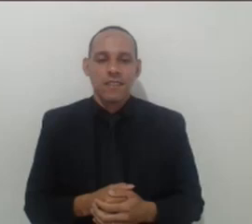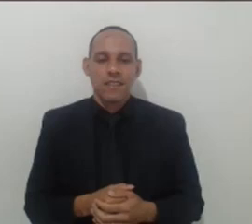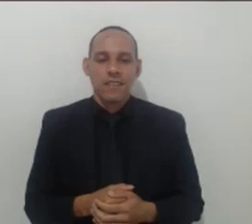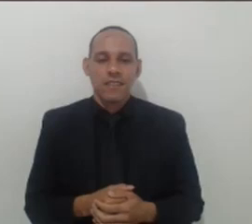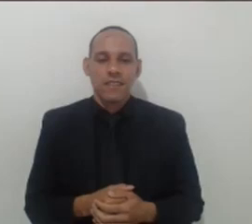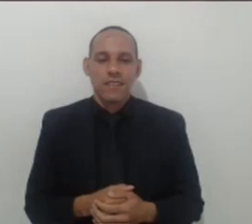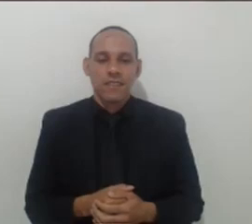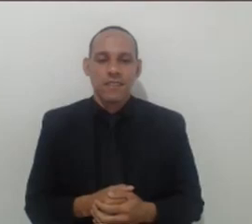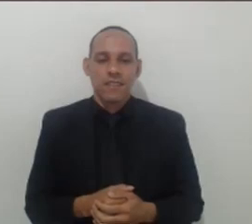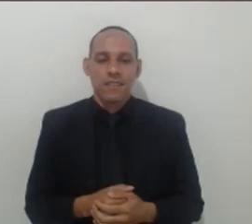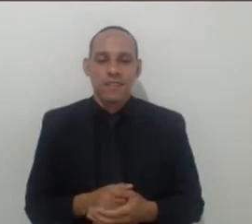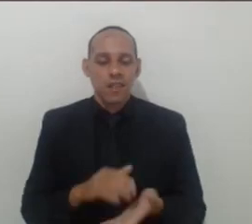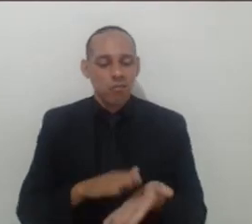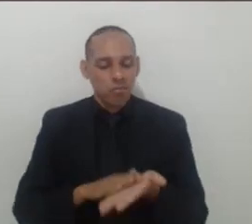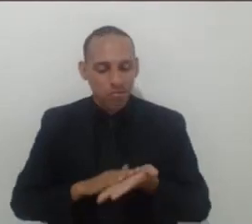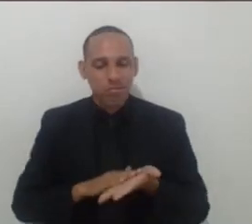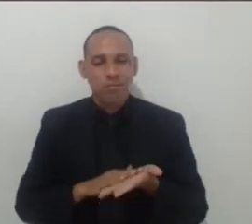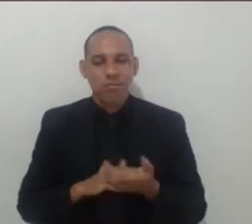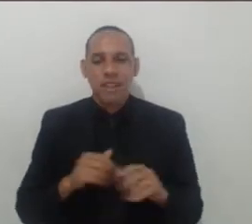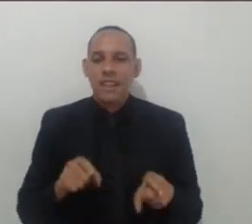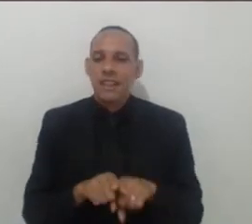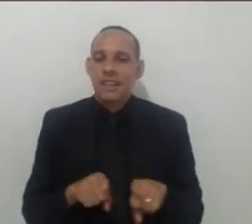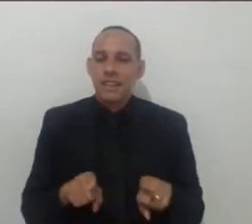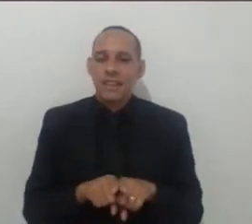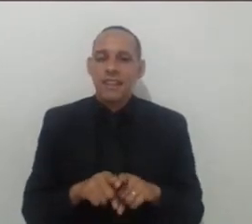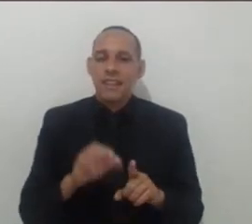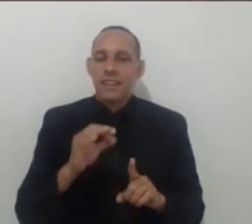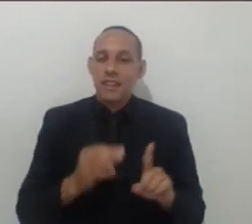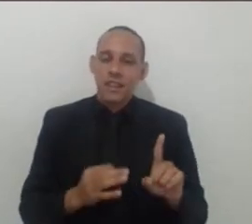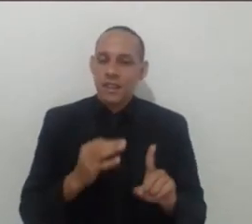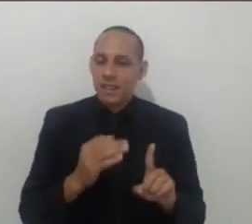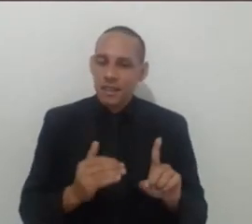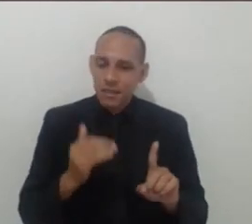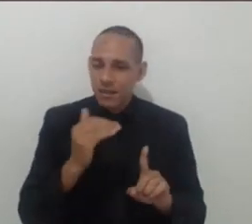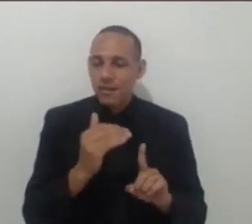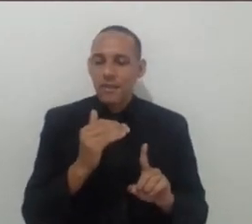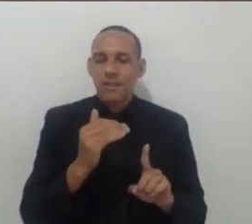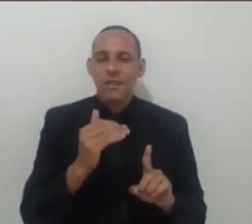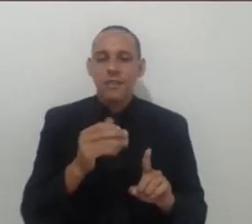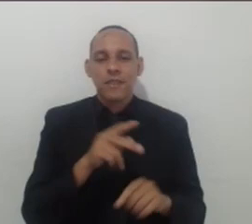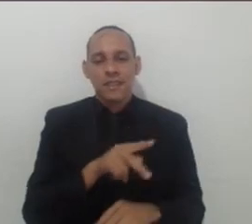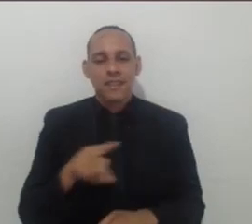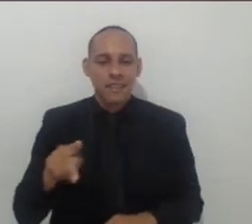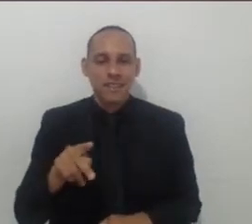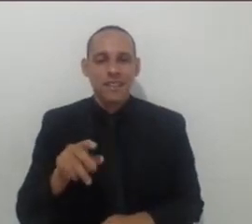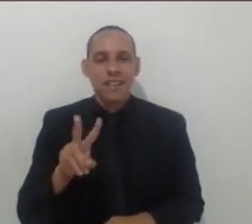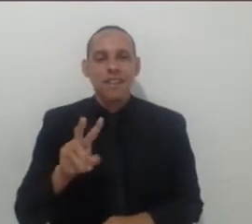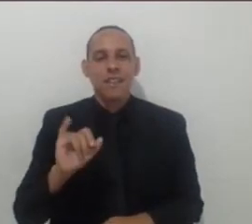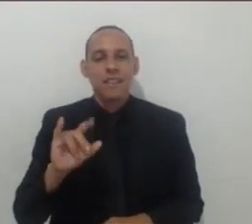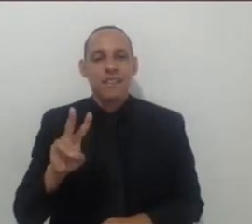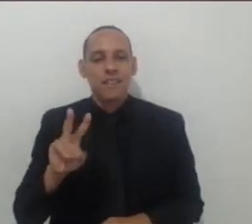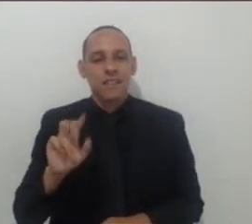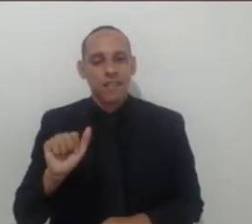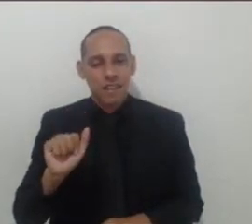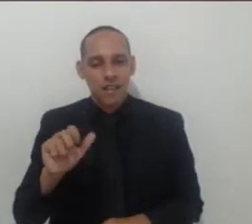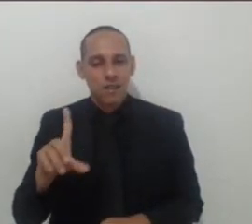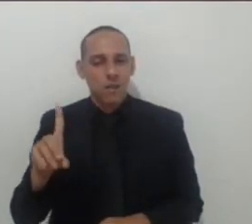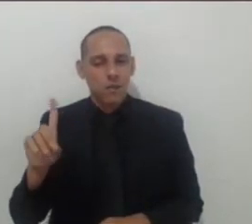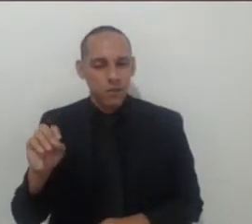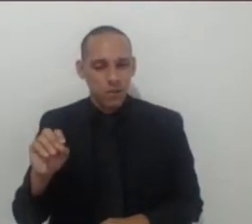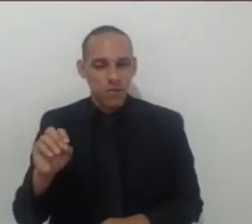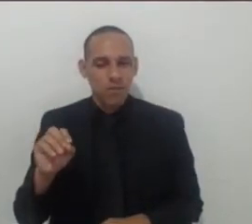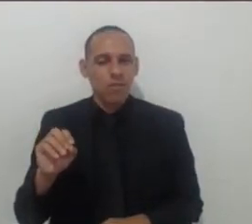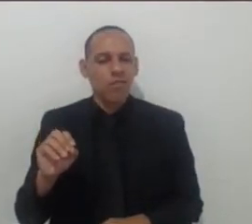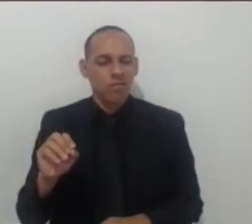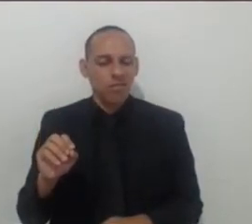prestada, que me foi prestada, e também ao embaixador, nosso presidente, embaixador Vivaldo, com muito mais razão